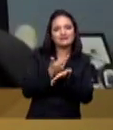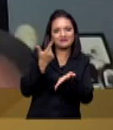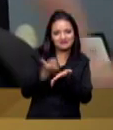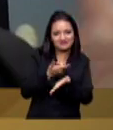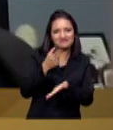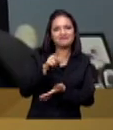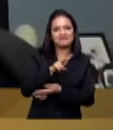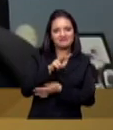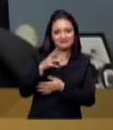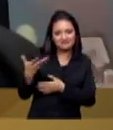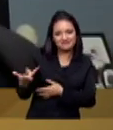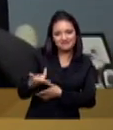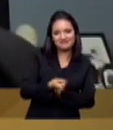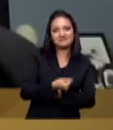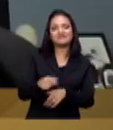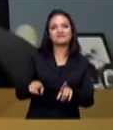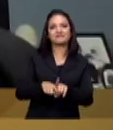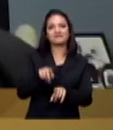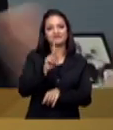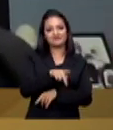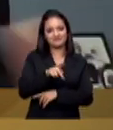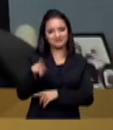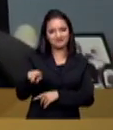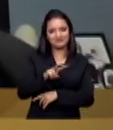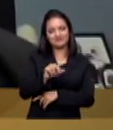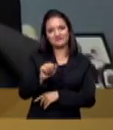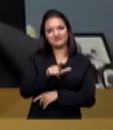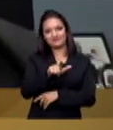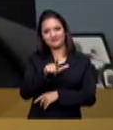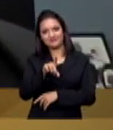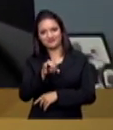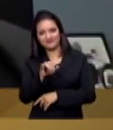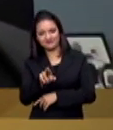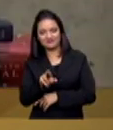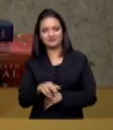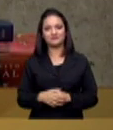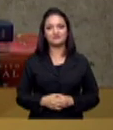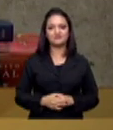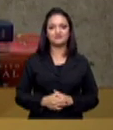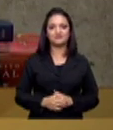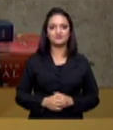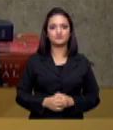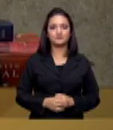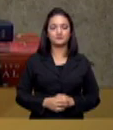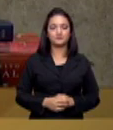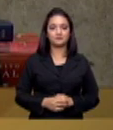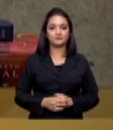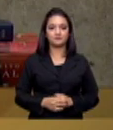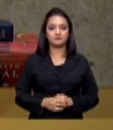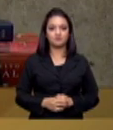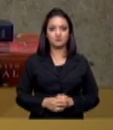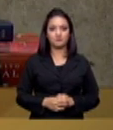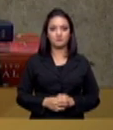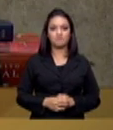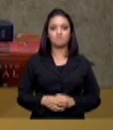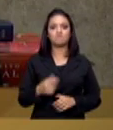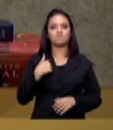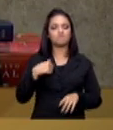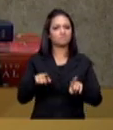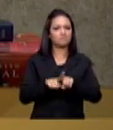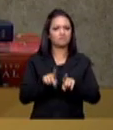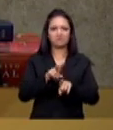sabe, Valde, é um autor importante desse texto também. É verdade. Eu então vou também